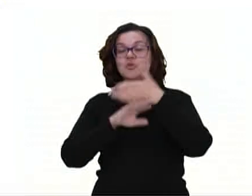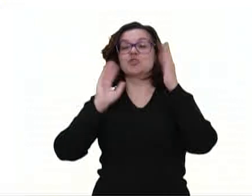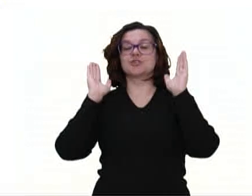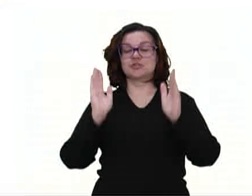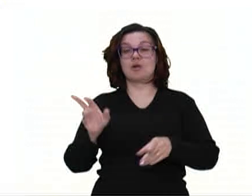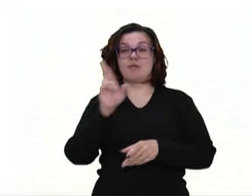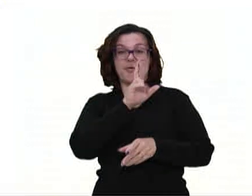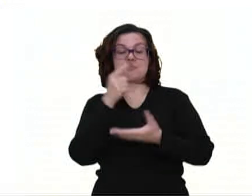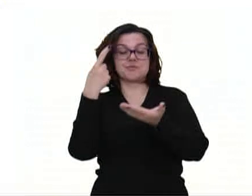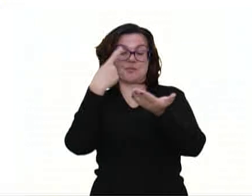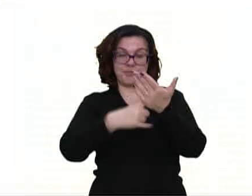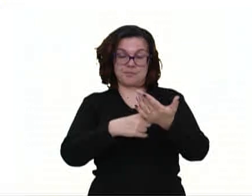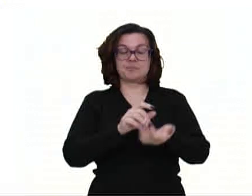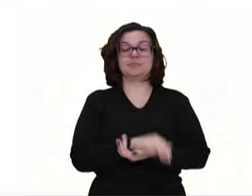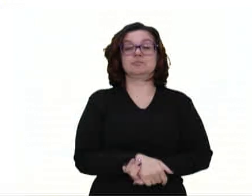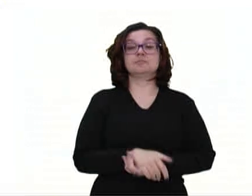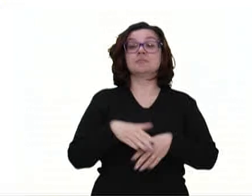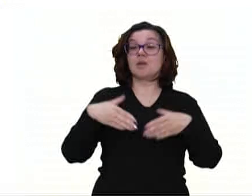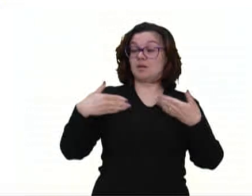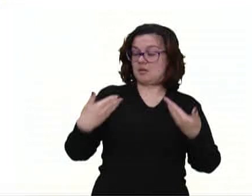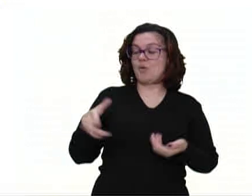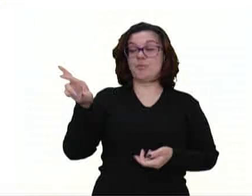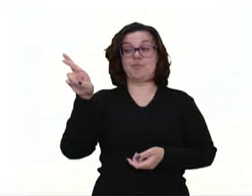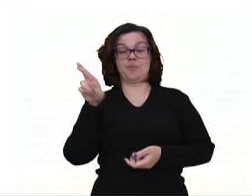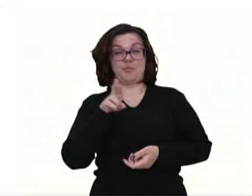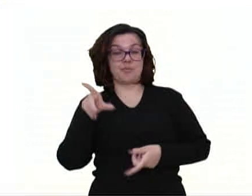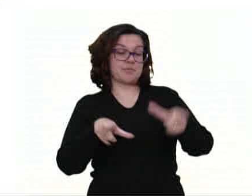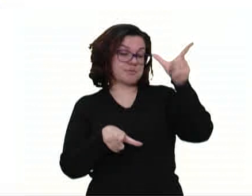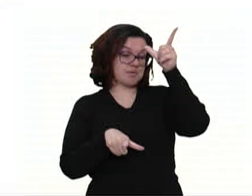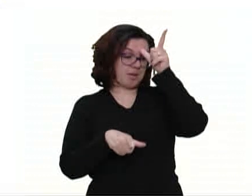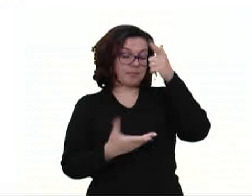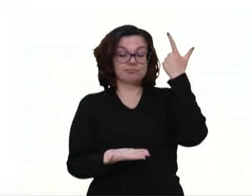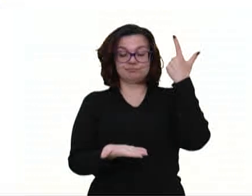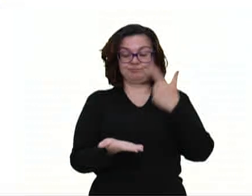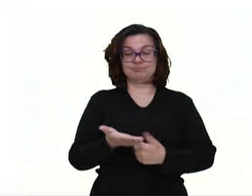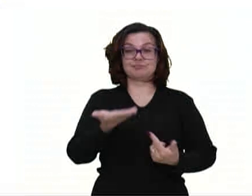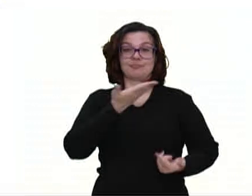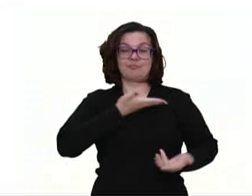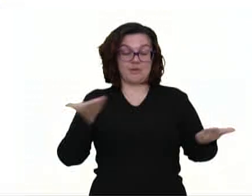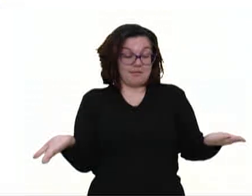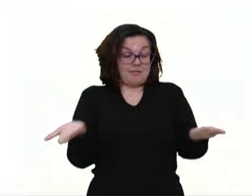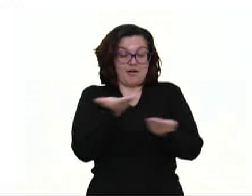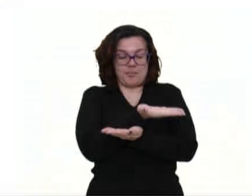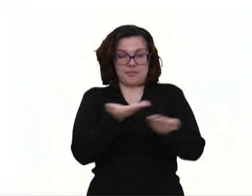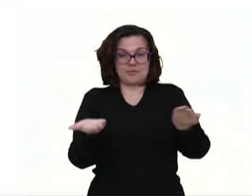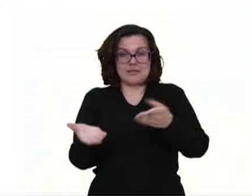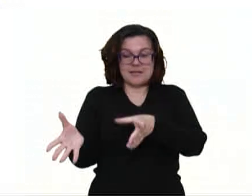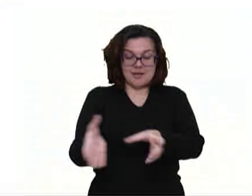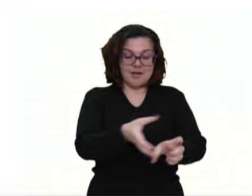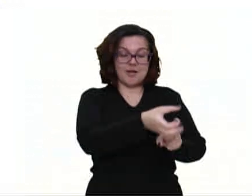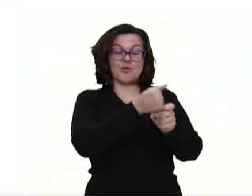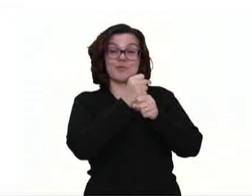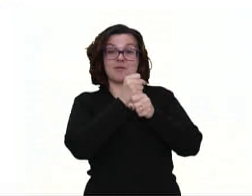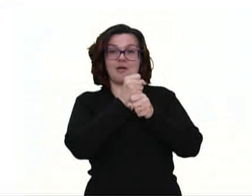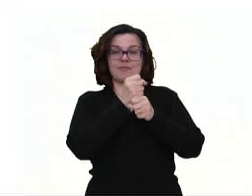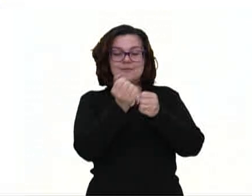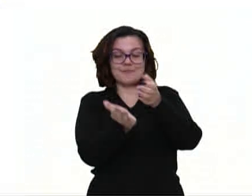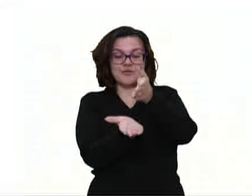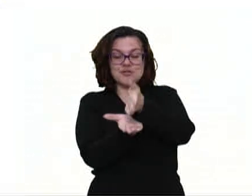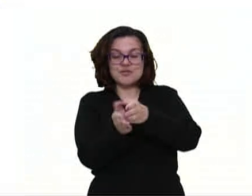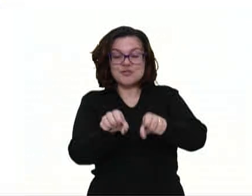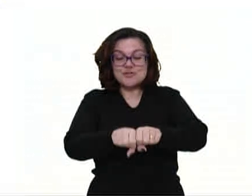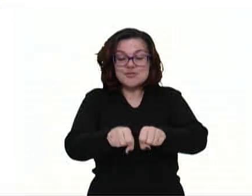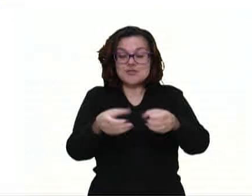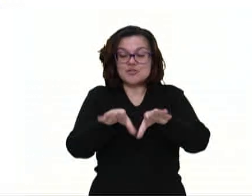previsto no pacto. União Soviética e Alemanha firmaram um tratado de amizade que ratificava a repartição da Polônia e